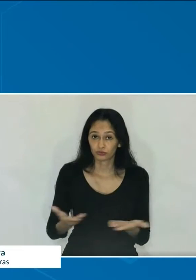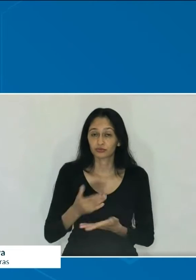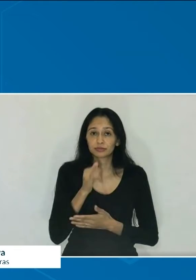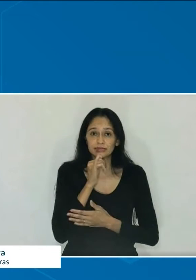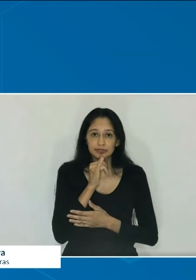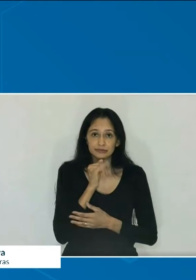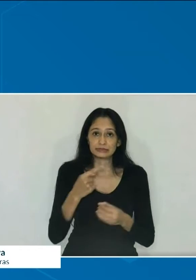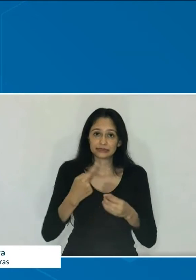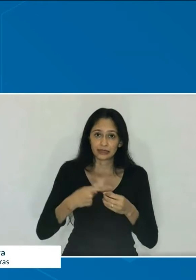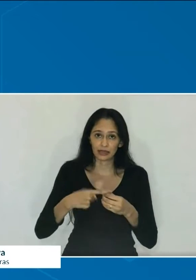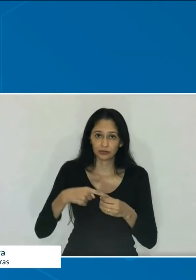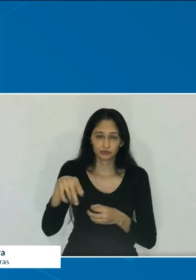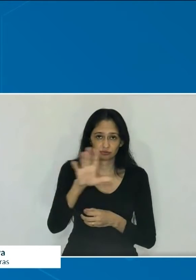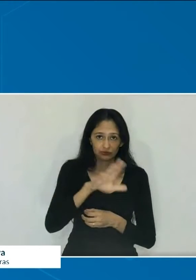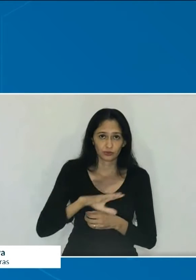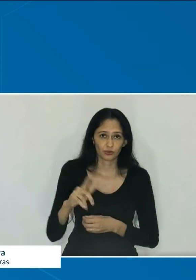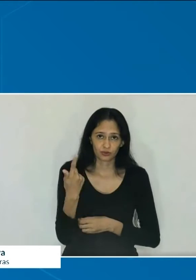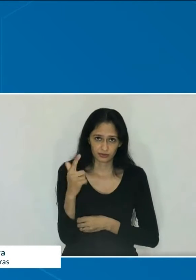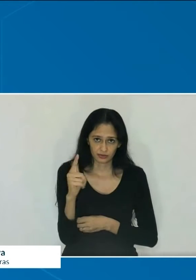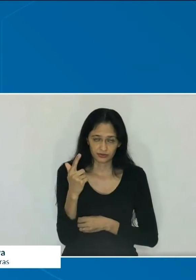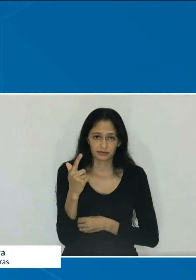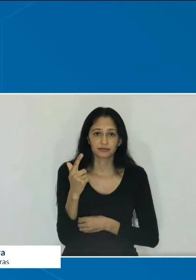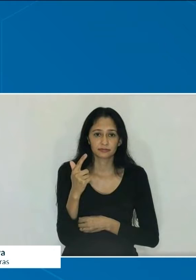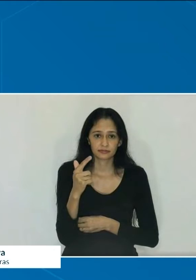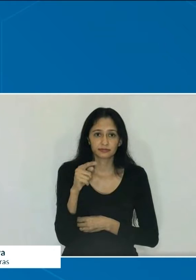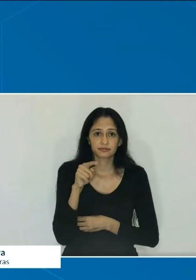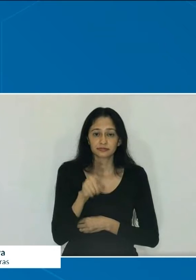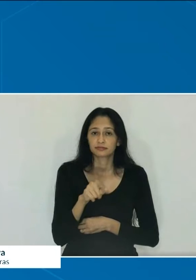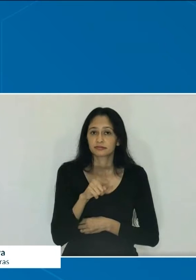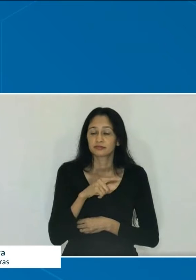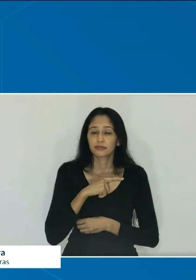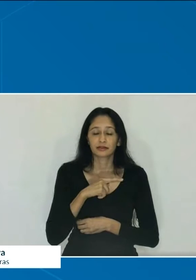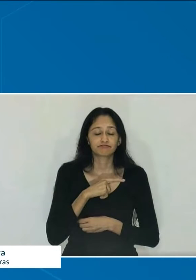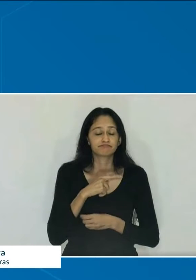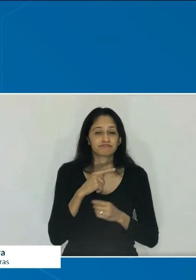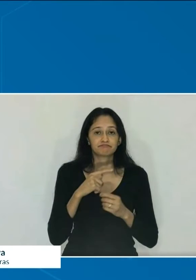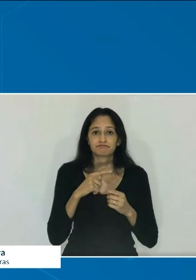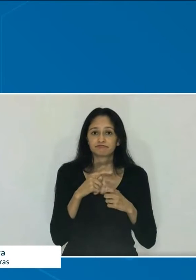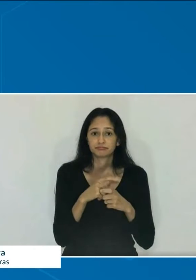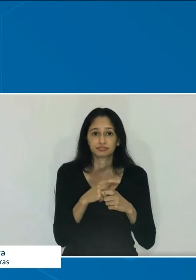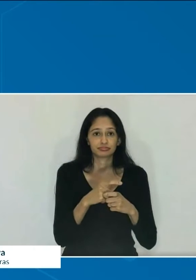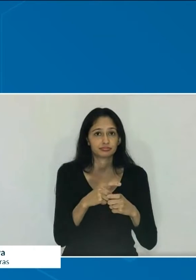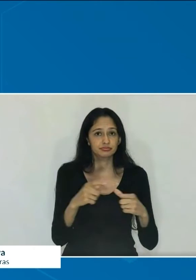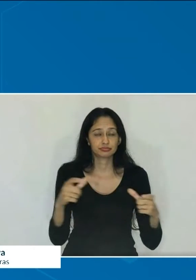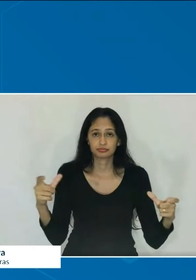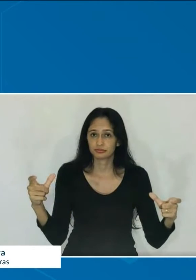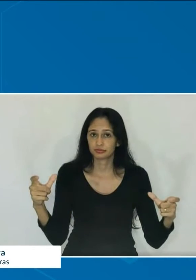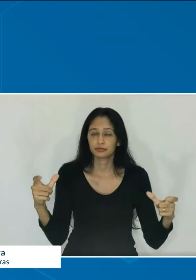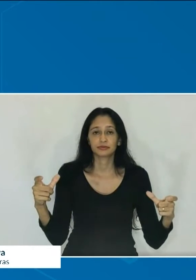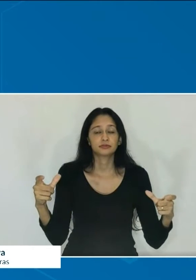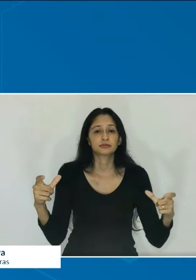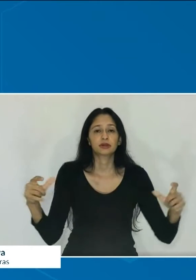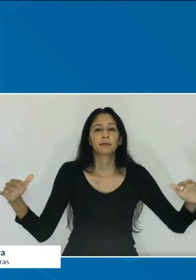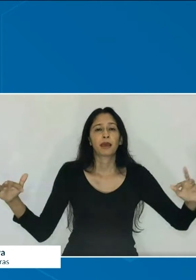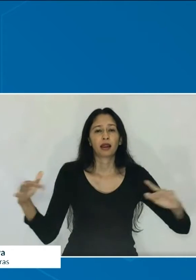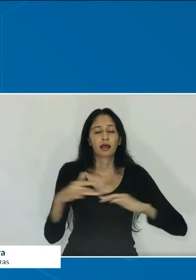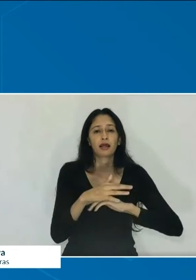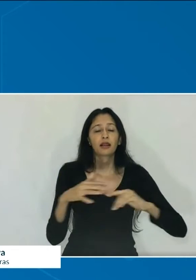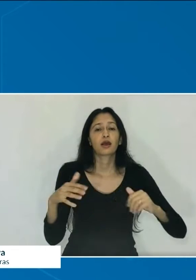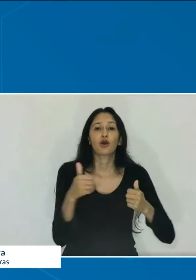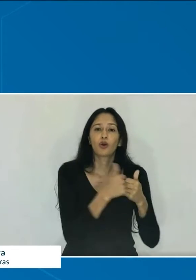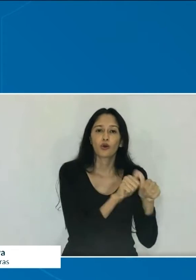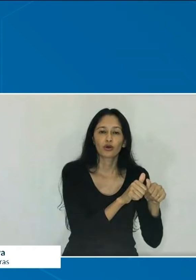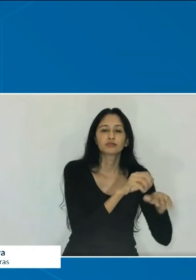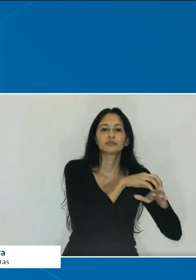metropolitana de Goiânia, um espraiamento urbano enorme, que encarece o transporte público, porque cada